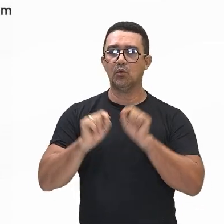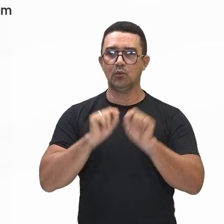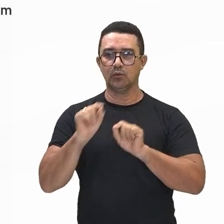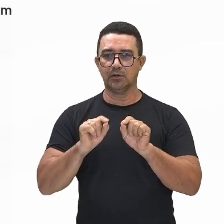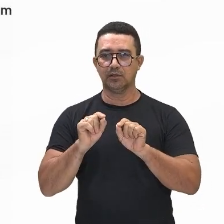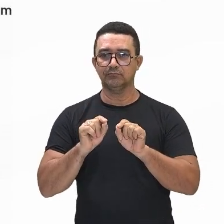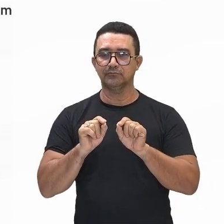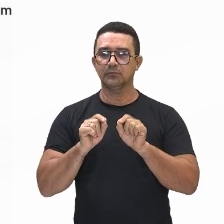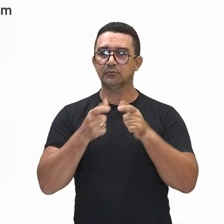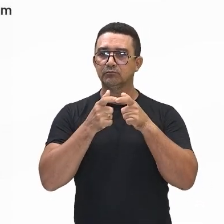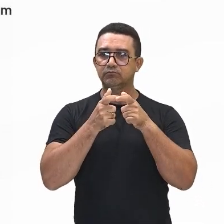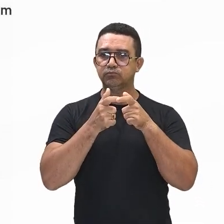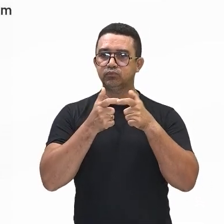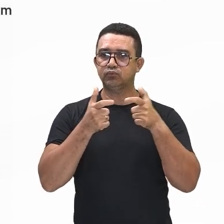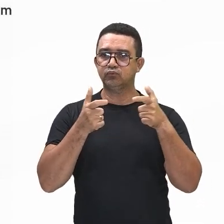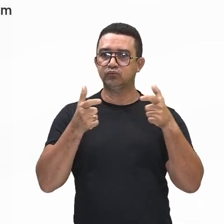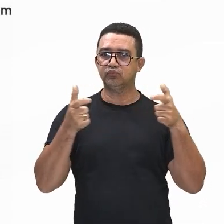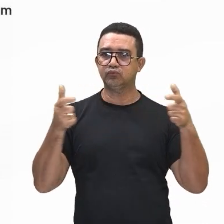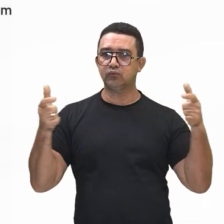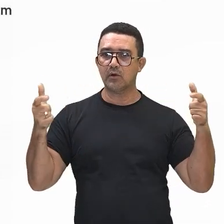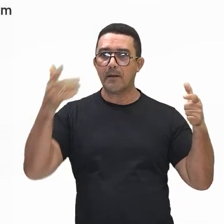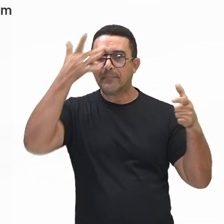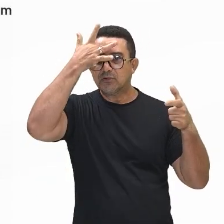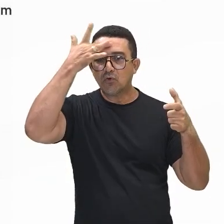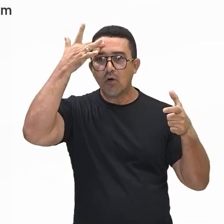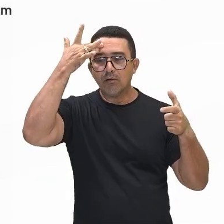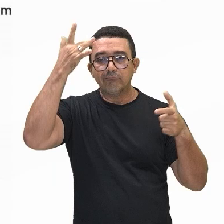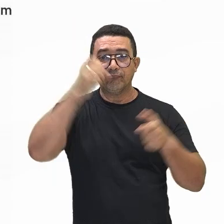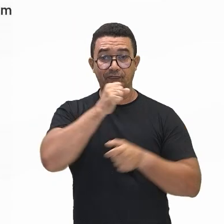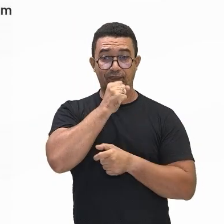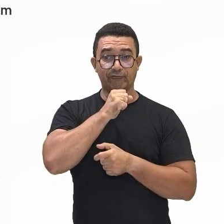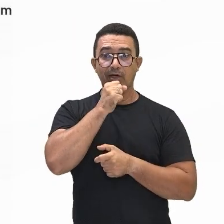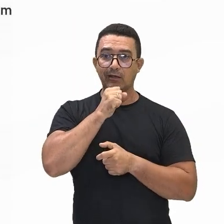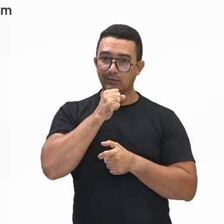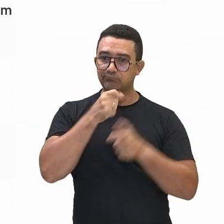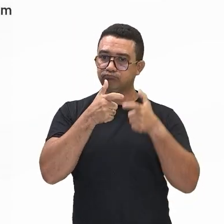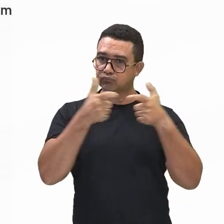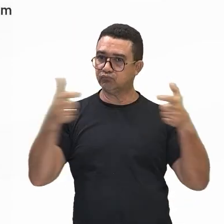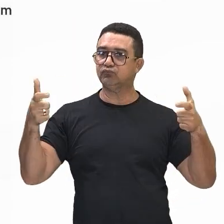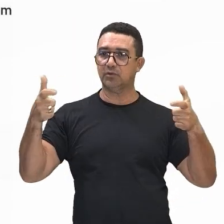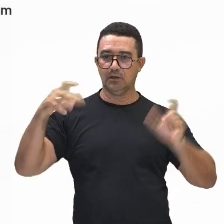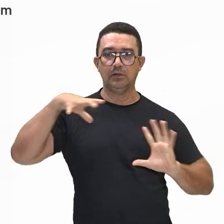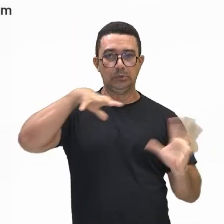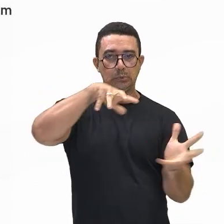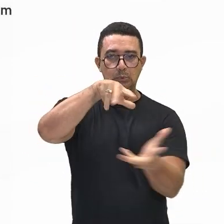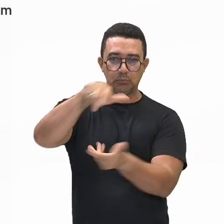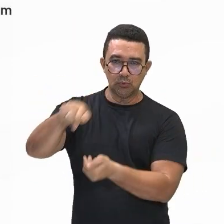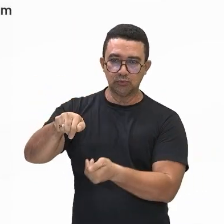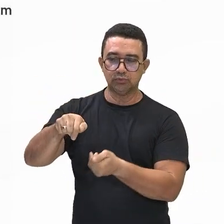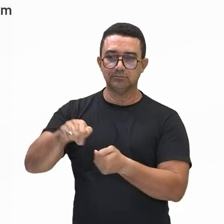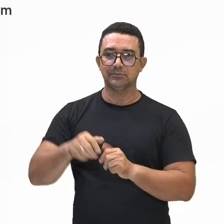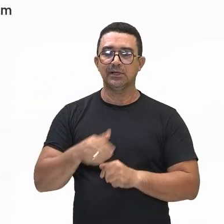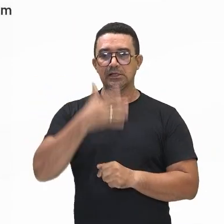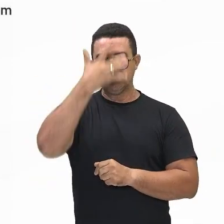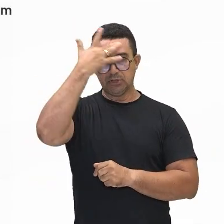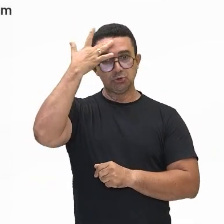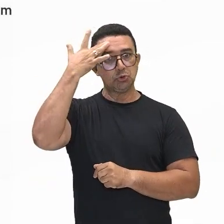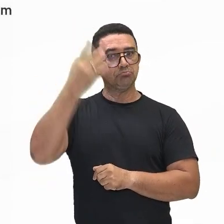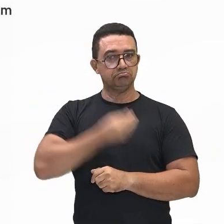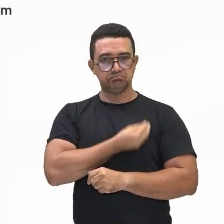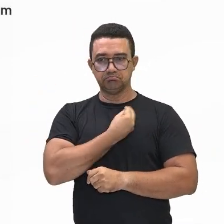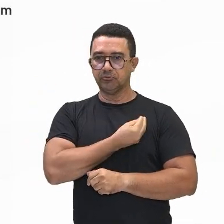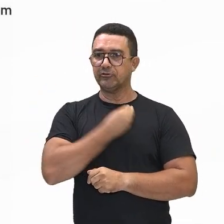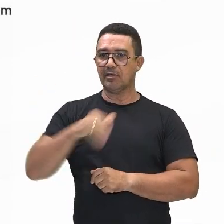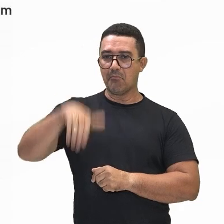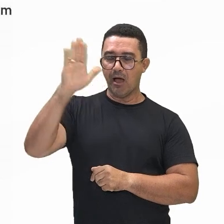Ao crescimento, gente, da população idosa, que está aumentando mundialmente. As pessoas elas estão vivendo mais. Enquanto